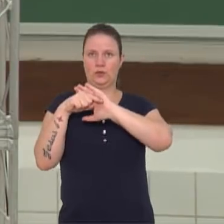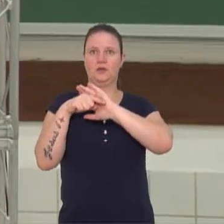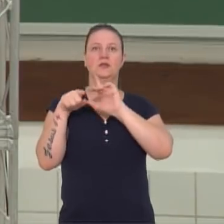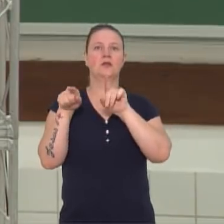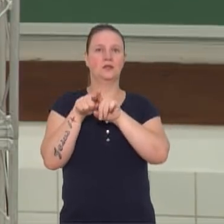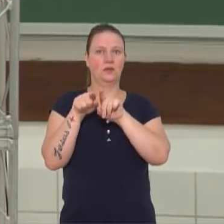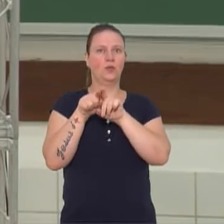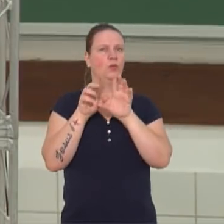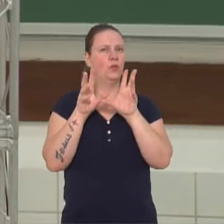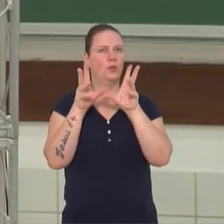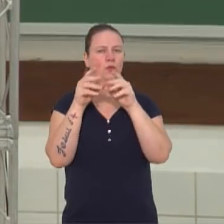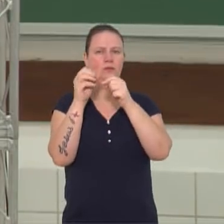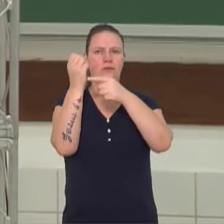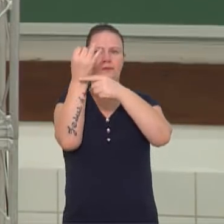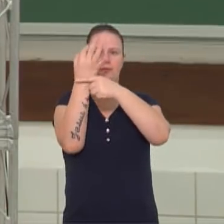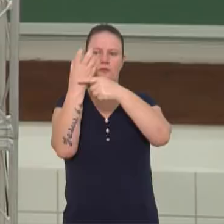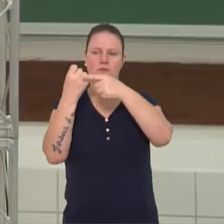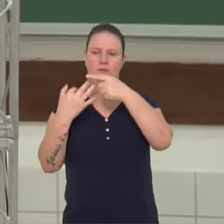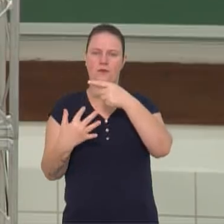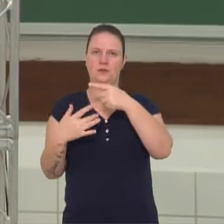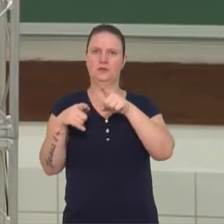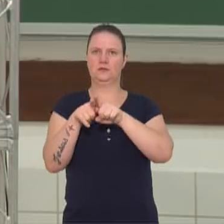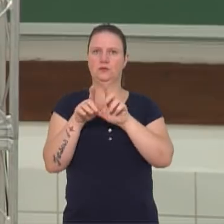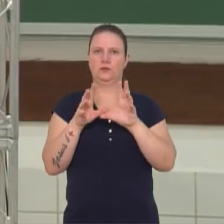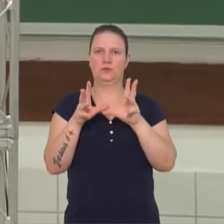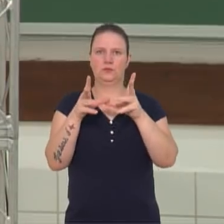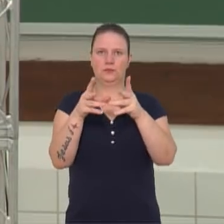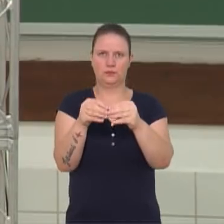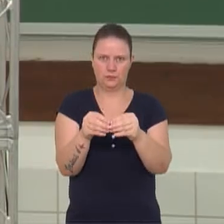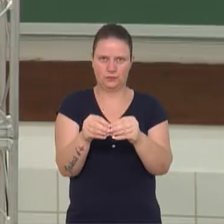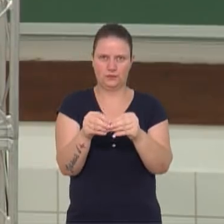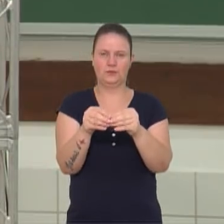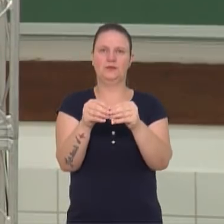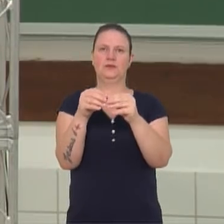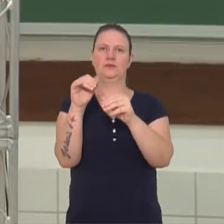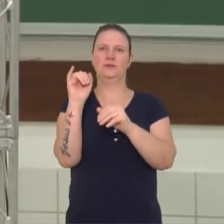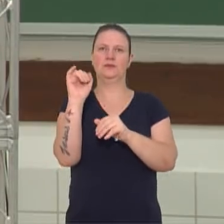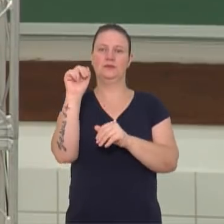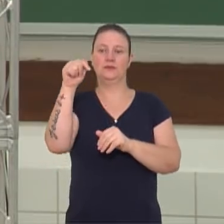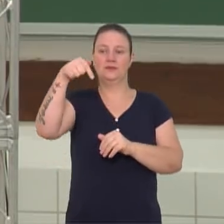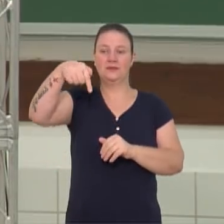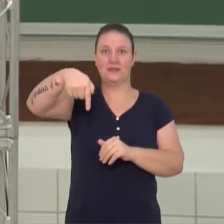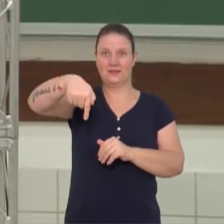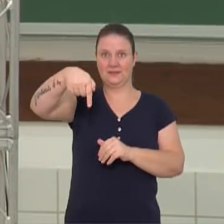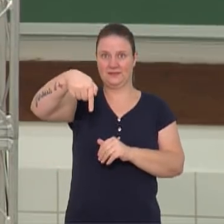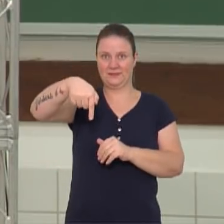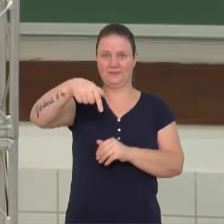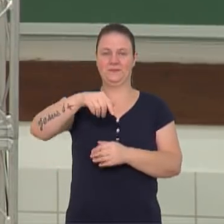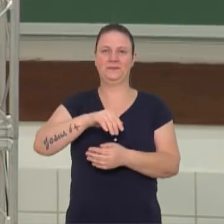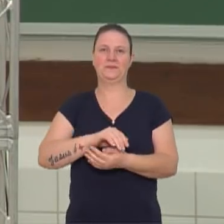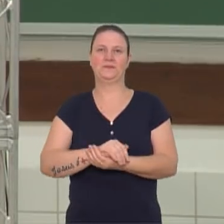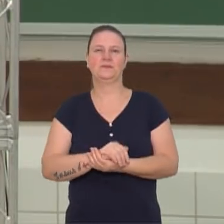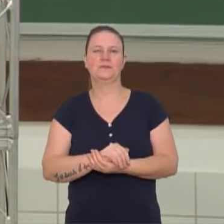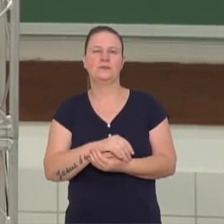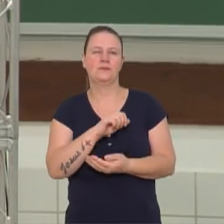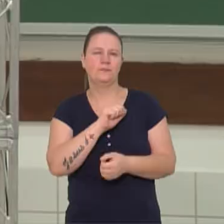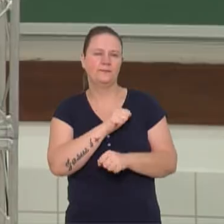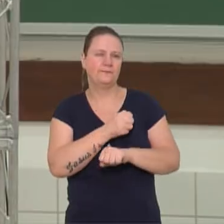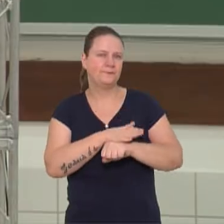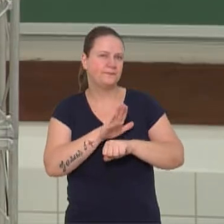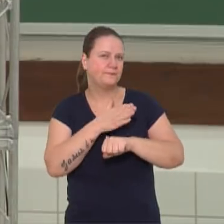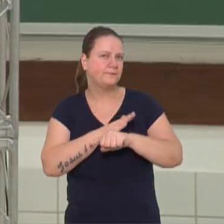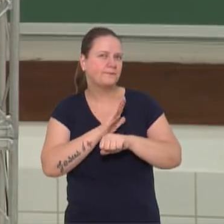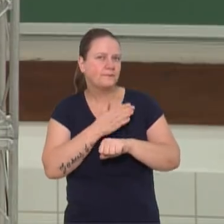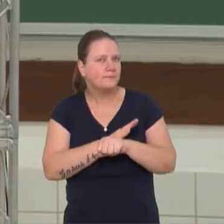números fracionários, que faz parte do conjunto dos números racionais. Eu deixei uma tarefinha.